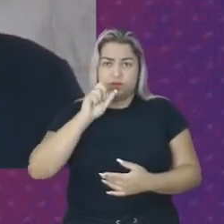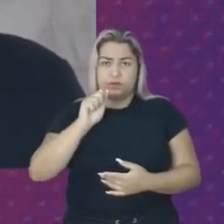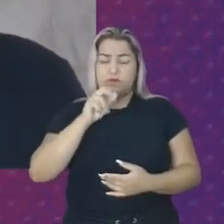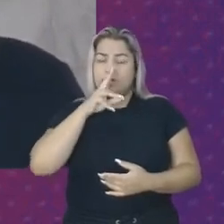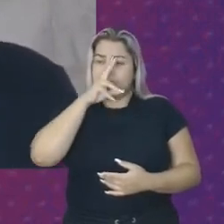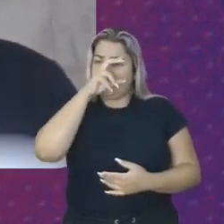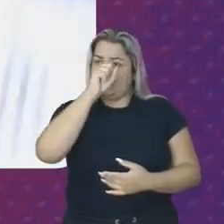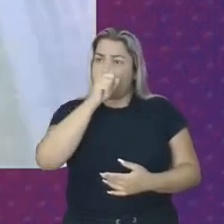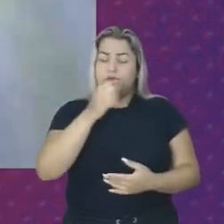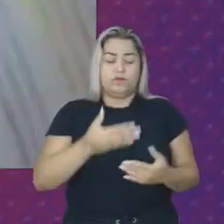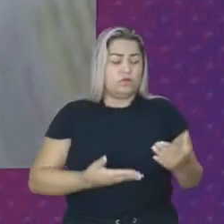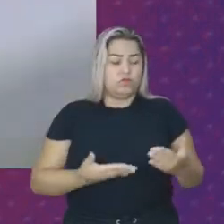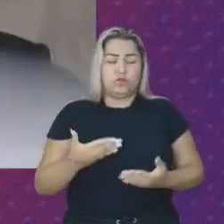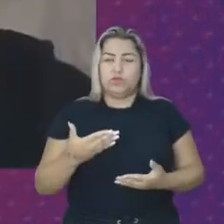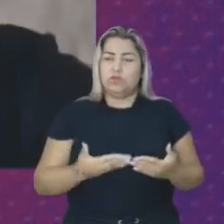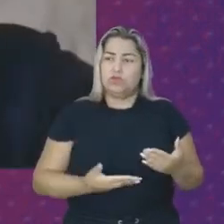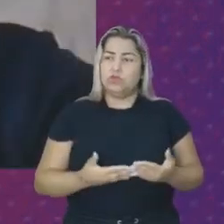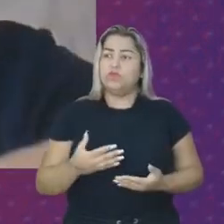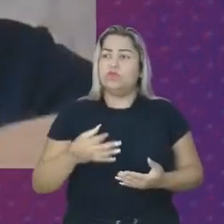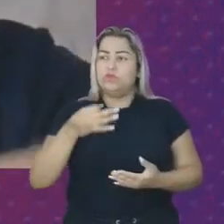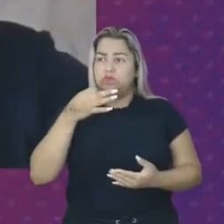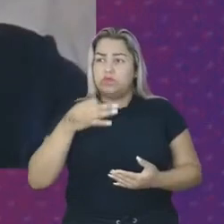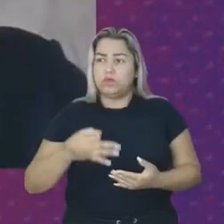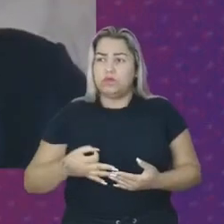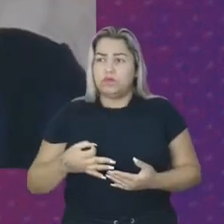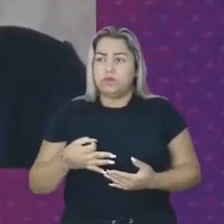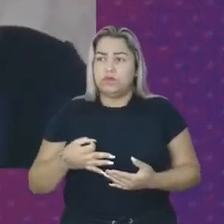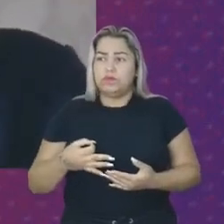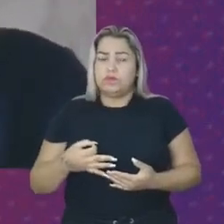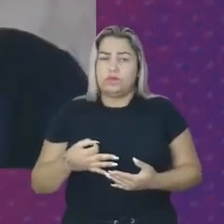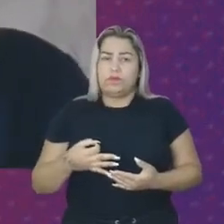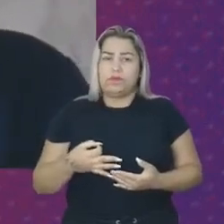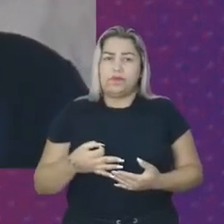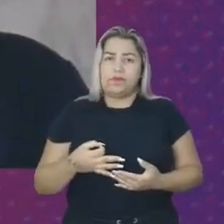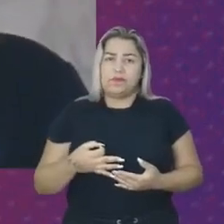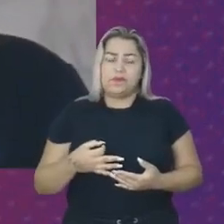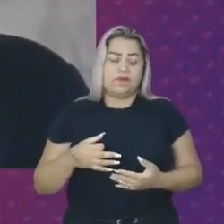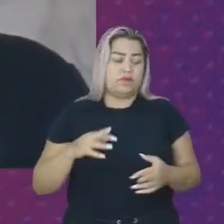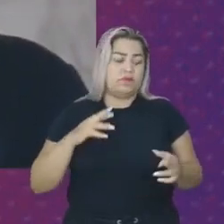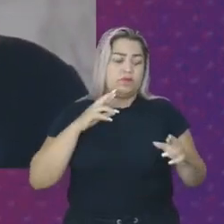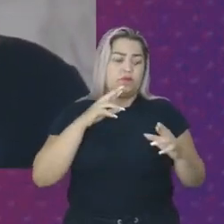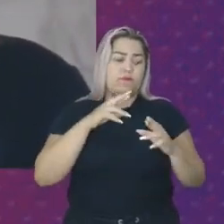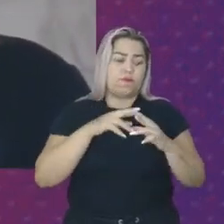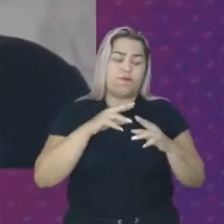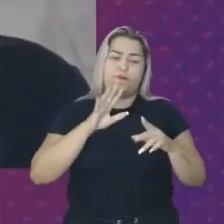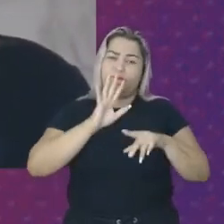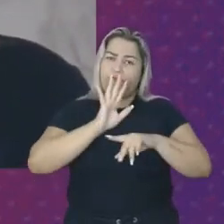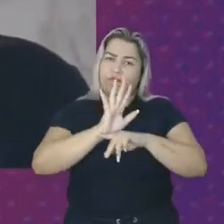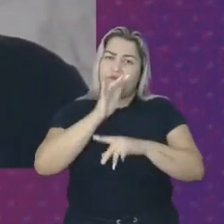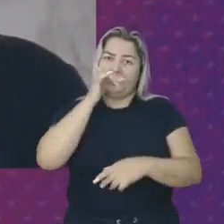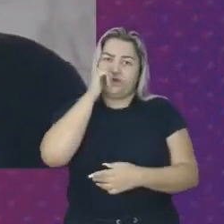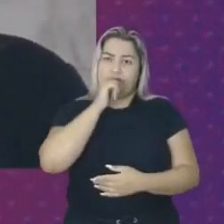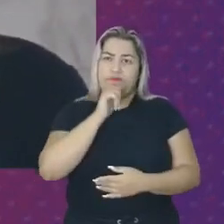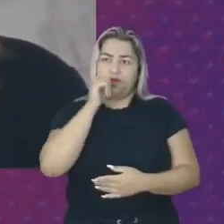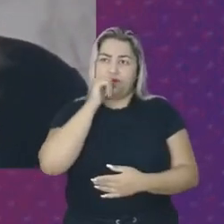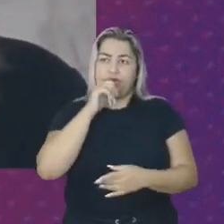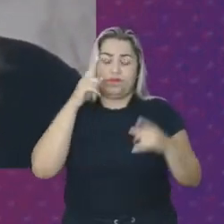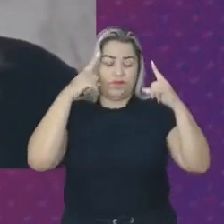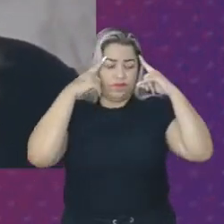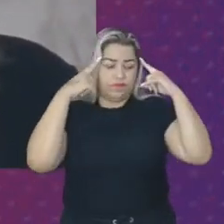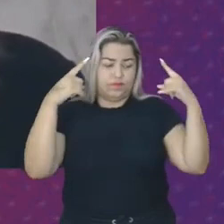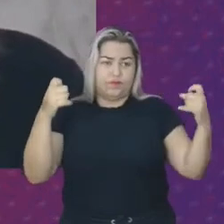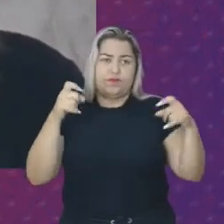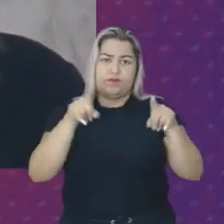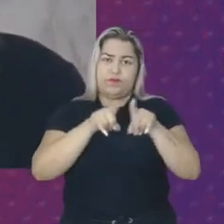os serviços especializados da rede de atendimento às mulheres em situação de violência